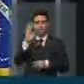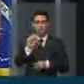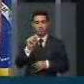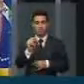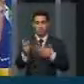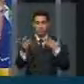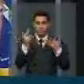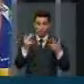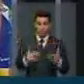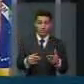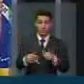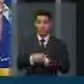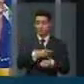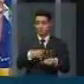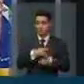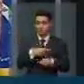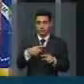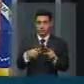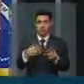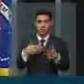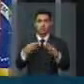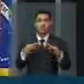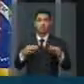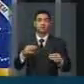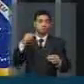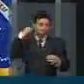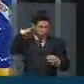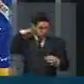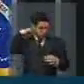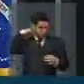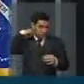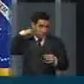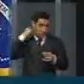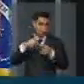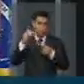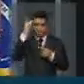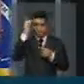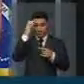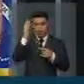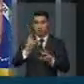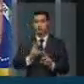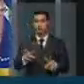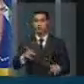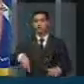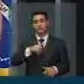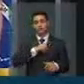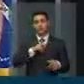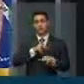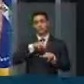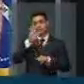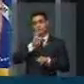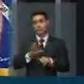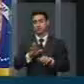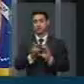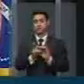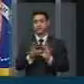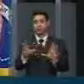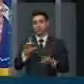comparado com países que estão tomando no mundo moderno caminho diferente daquele que nós, brasileiros democratas, esperamos.